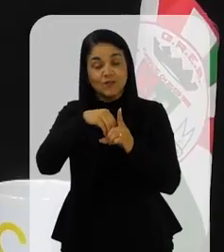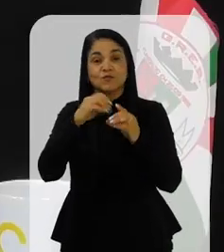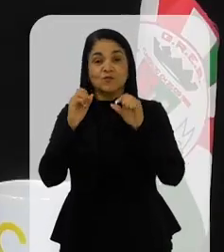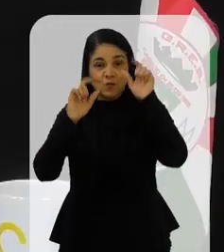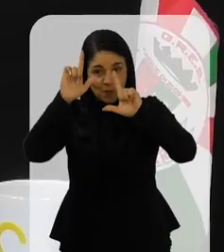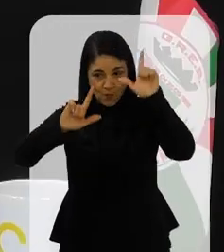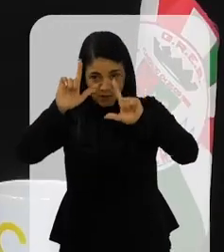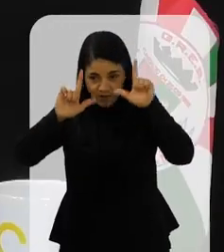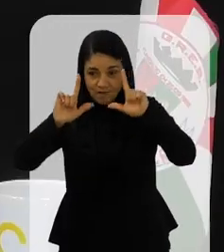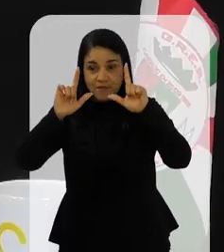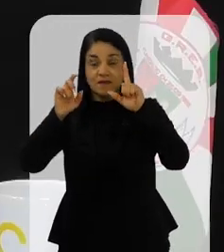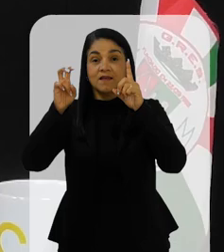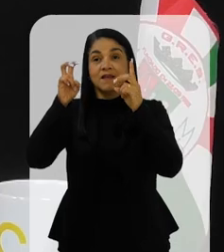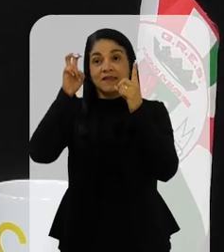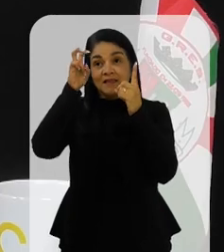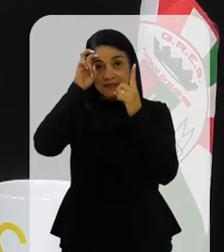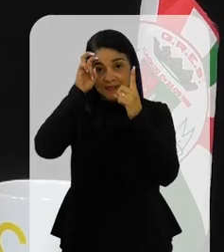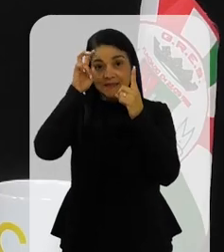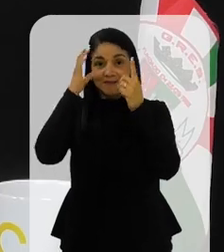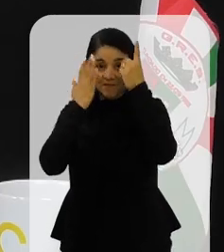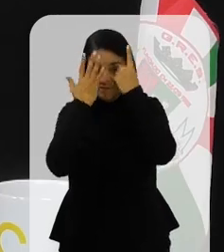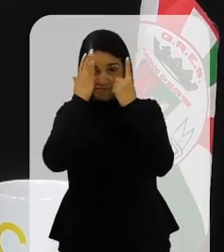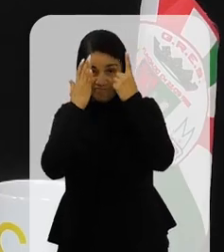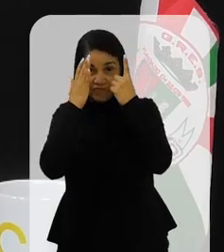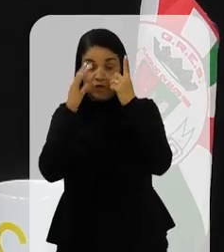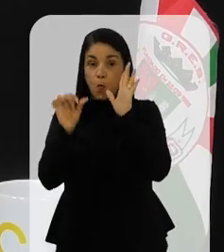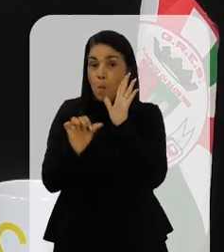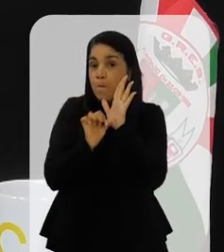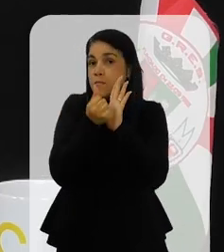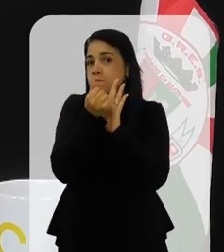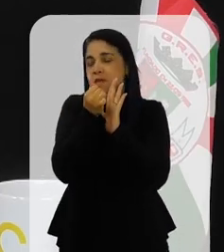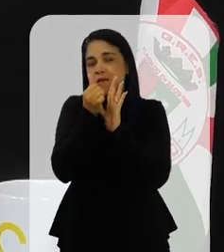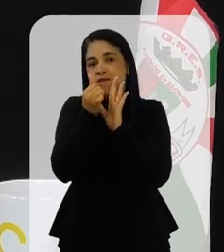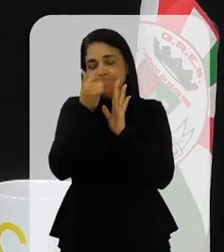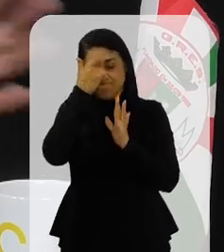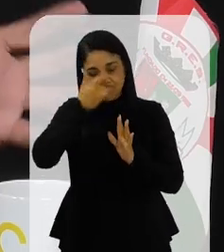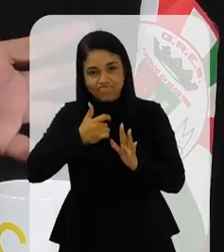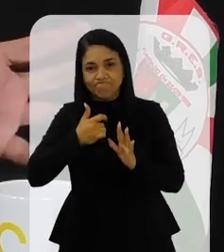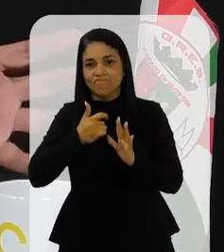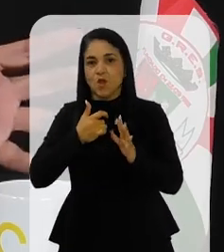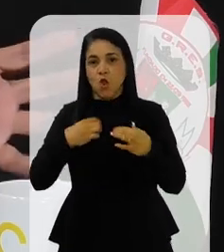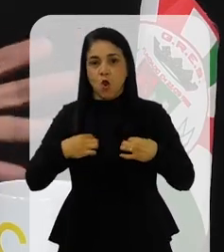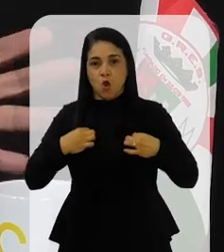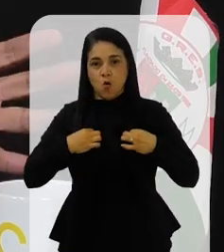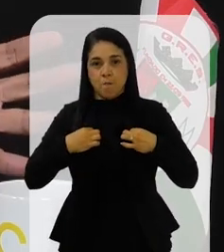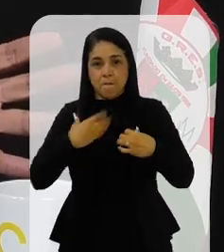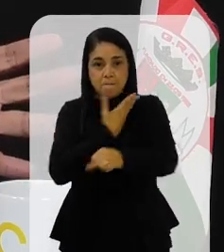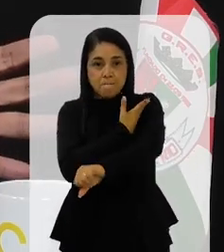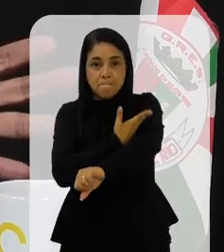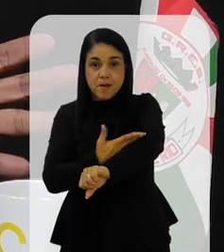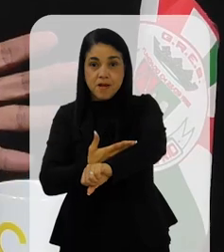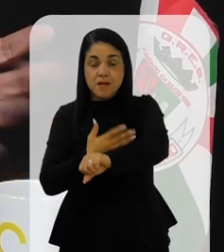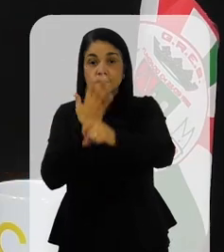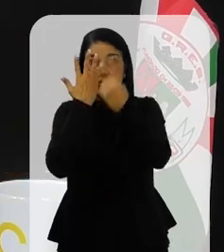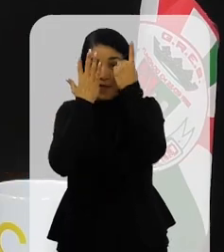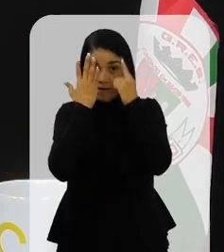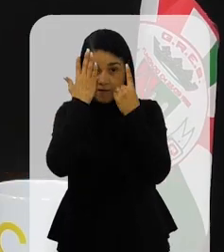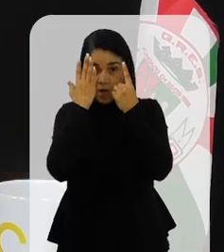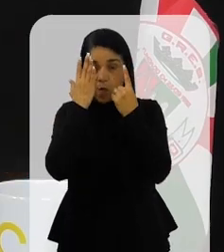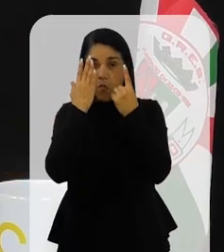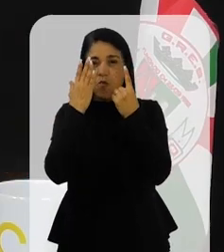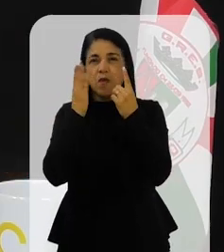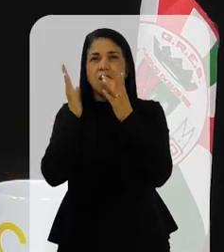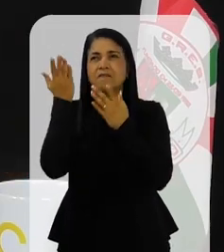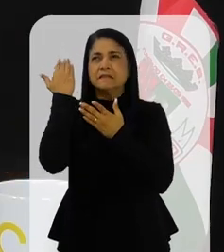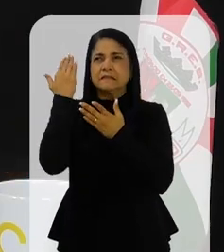Quintais, eu fui o primeiro a introduzir a roupa branca no carnaval, no maior número, que eu já fiz até uma matéria, naquela